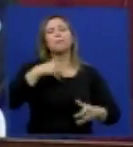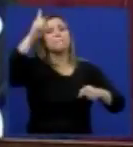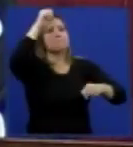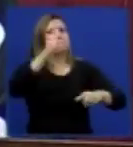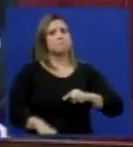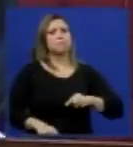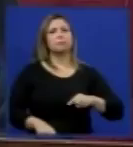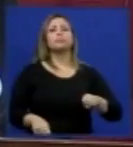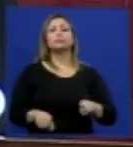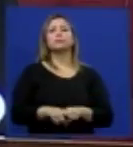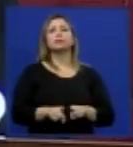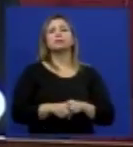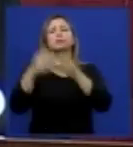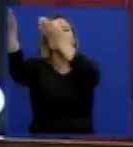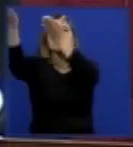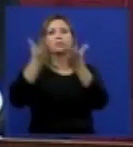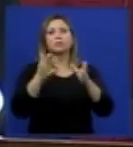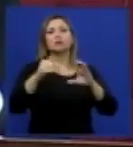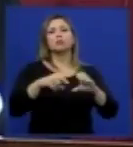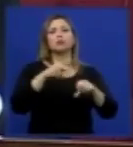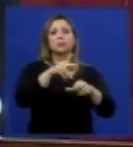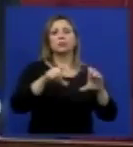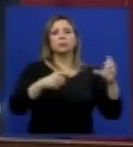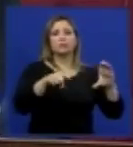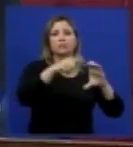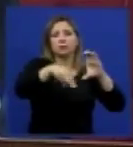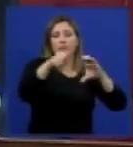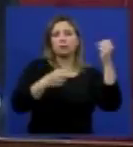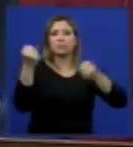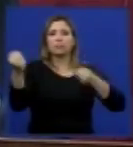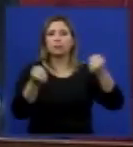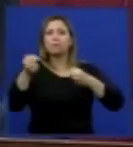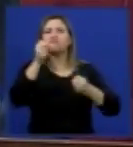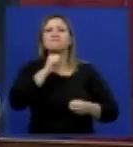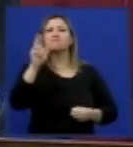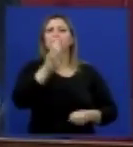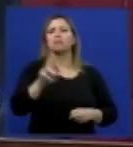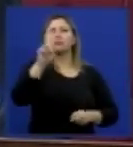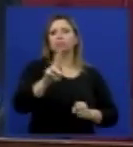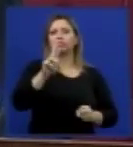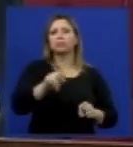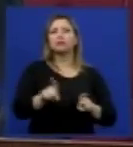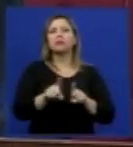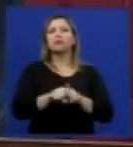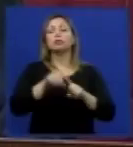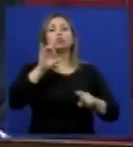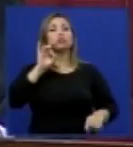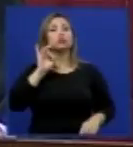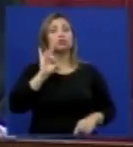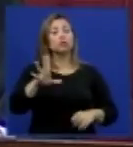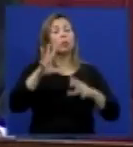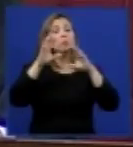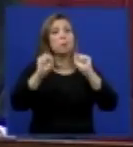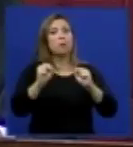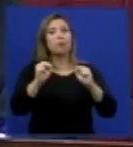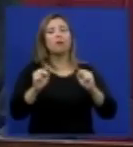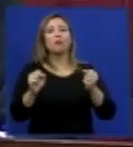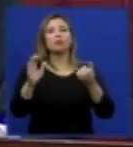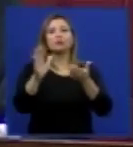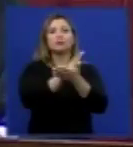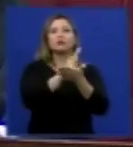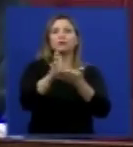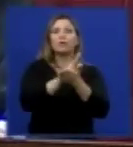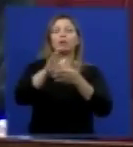a importação de pneumáticos usados, abrindo exceção apenas para os pneus remoldados provenientes dos